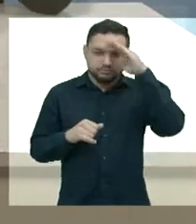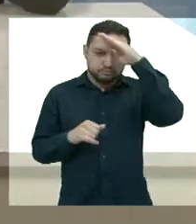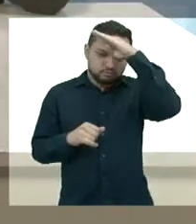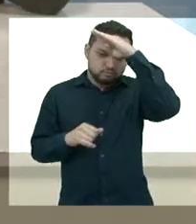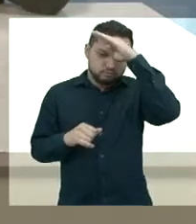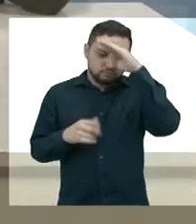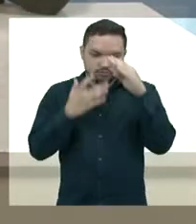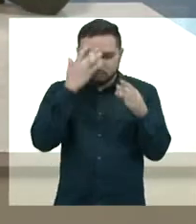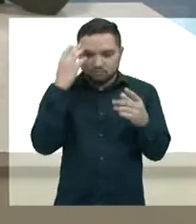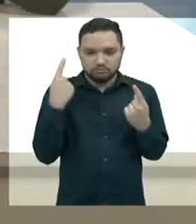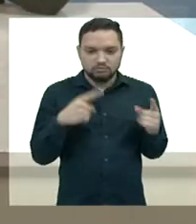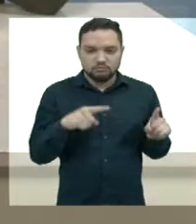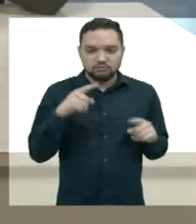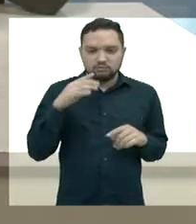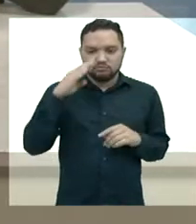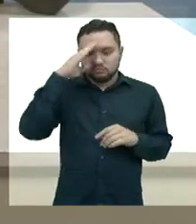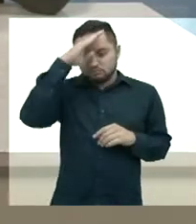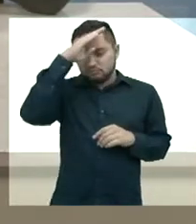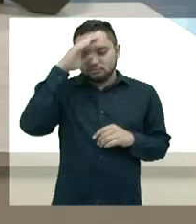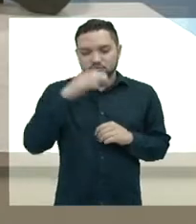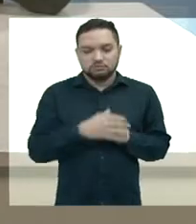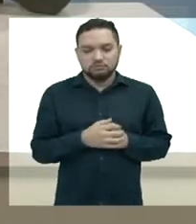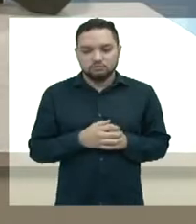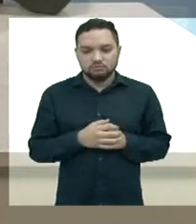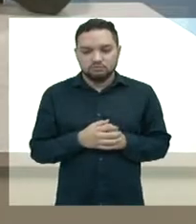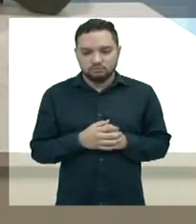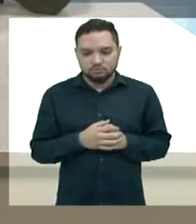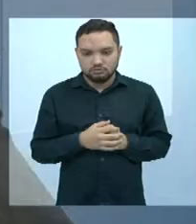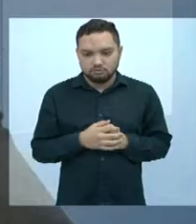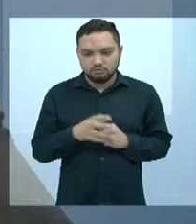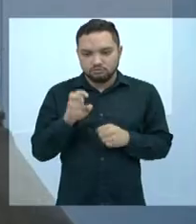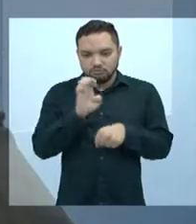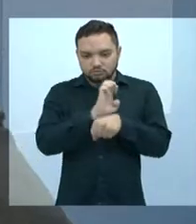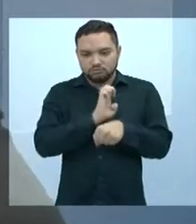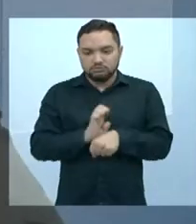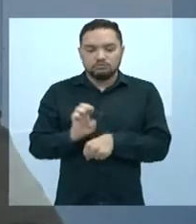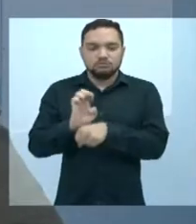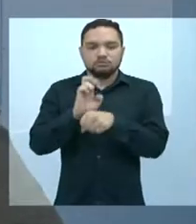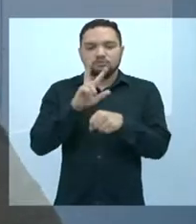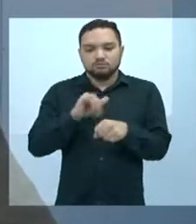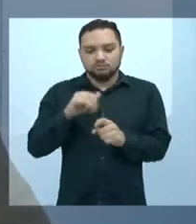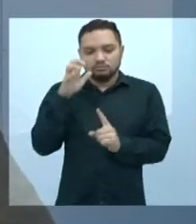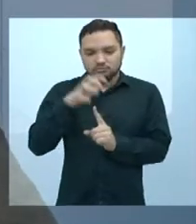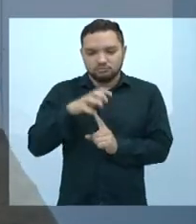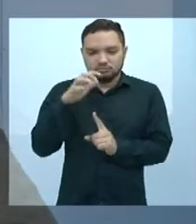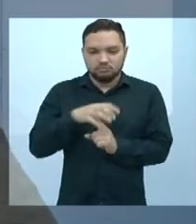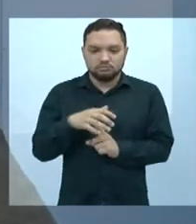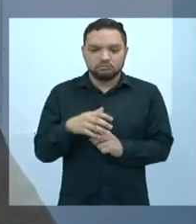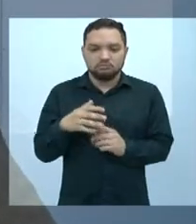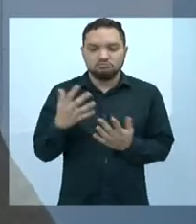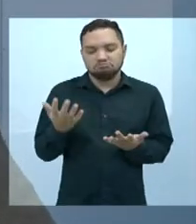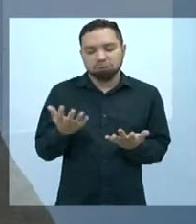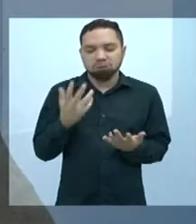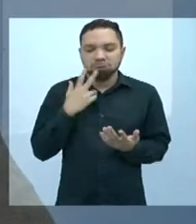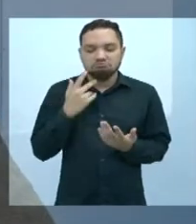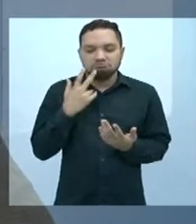e anti-bolsonaristas a nível nacional, ele vai se reproduzir nos estados. Agora, talvez aqui no estado do Ceará não seja